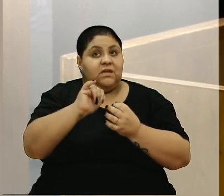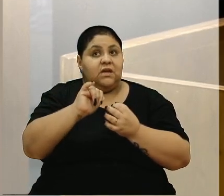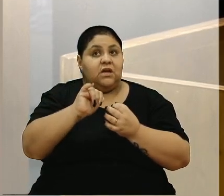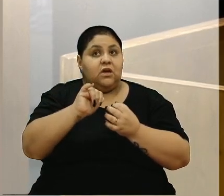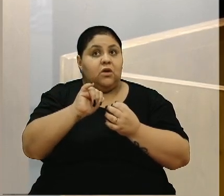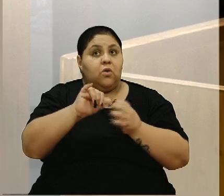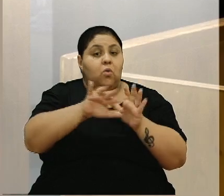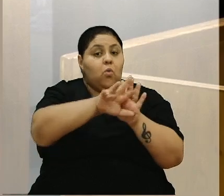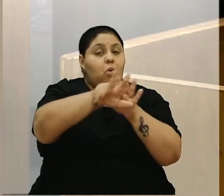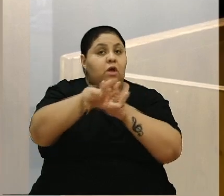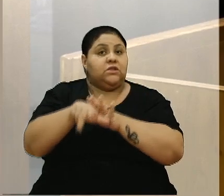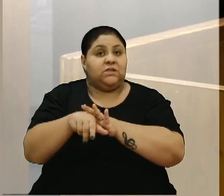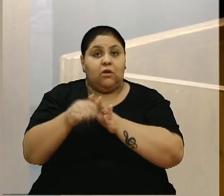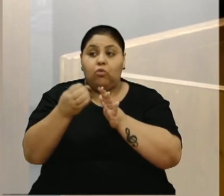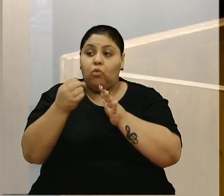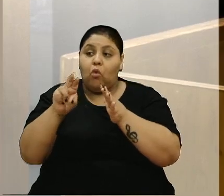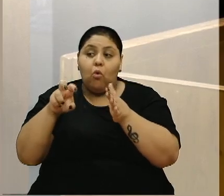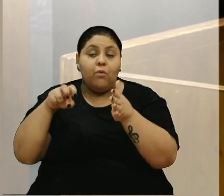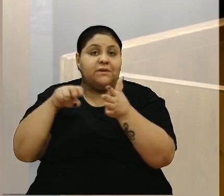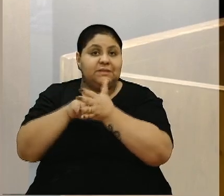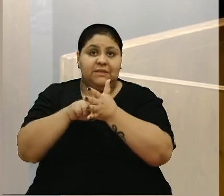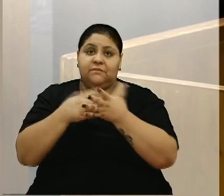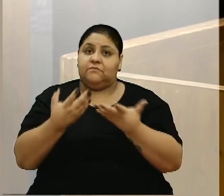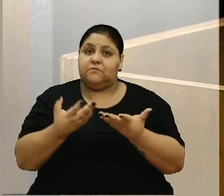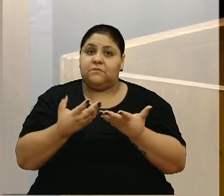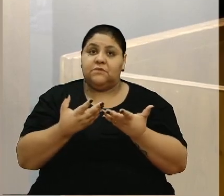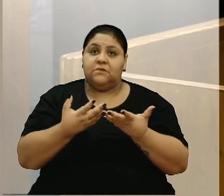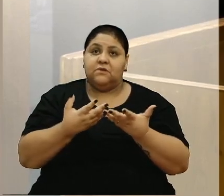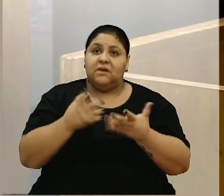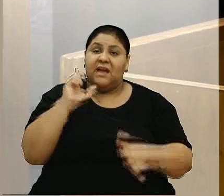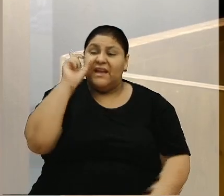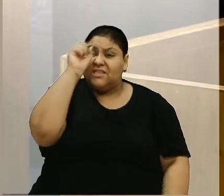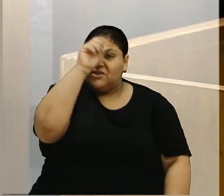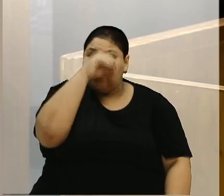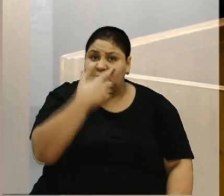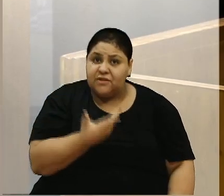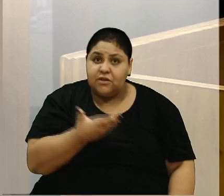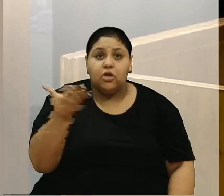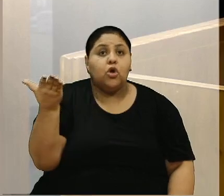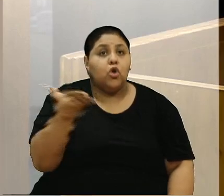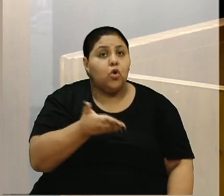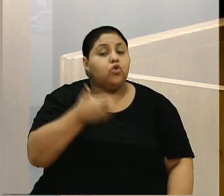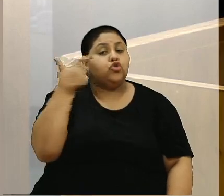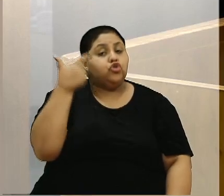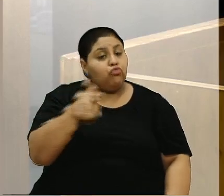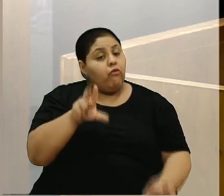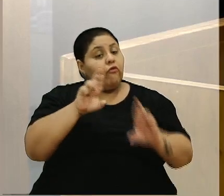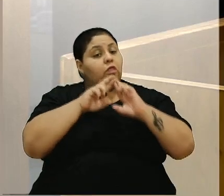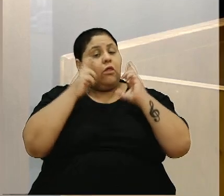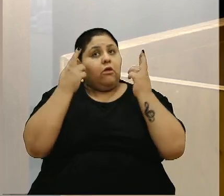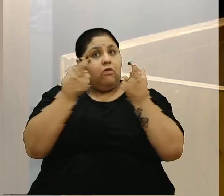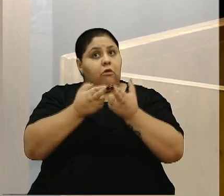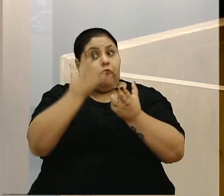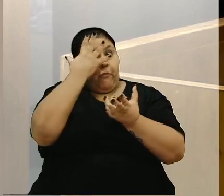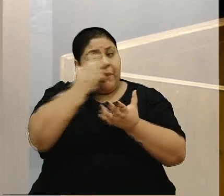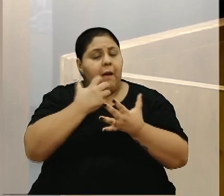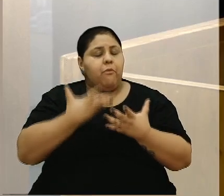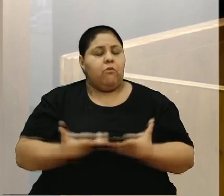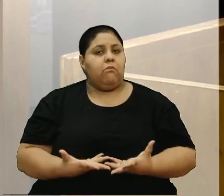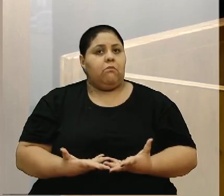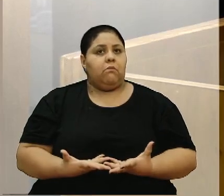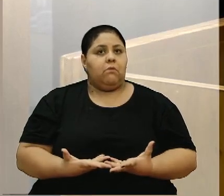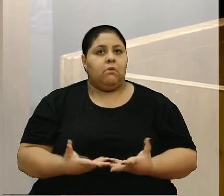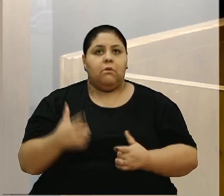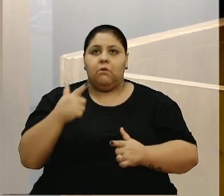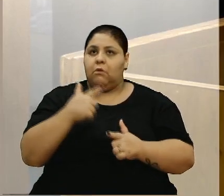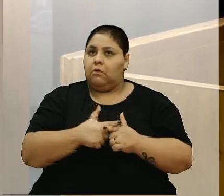ou um acidente. É tão difícil. E hoje eu vou lá nessa reunião e vou brabo. Porque